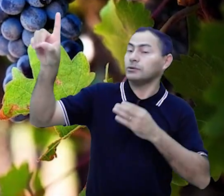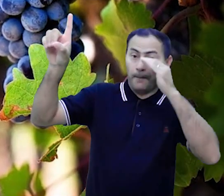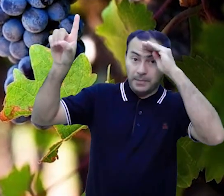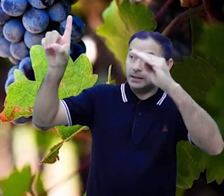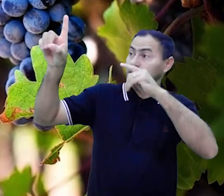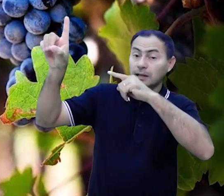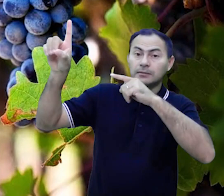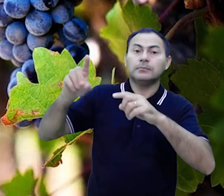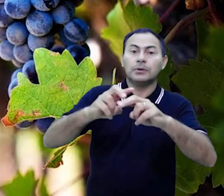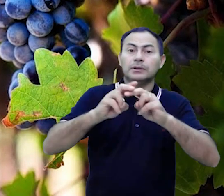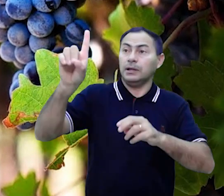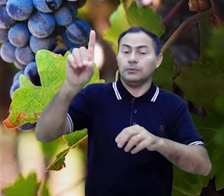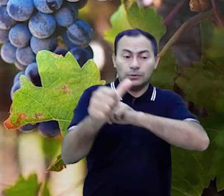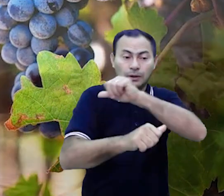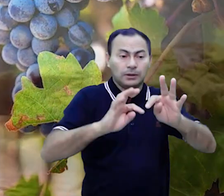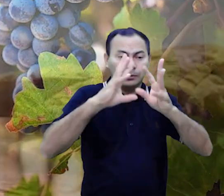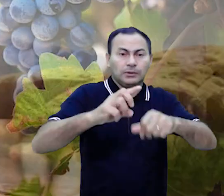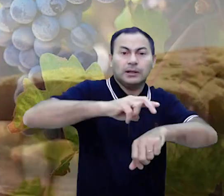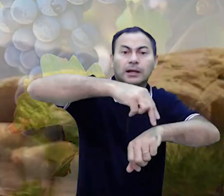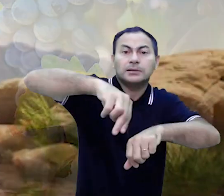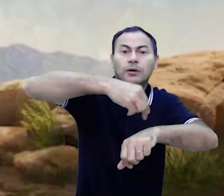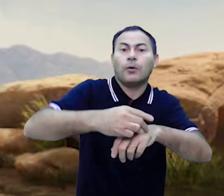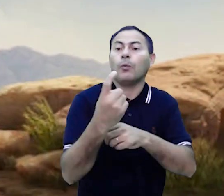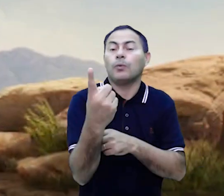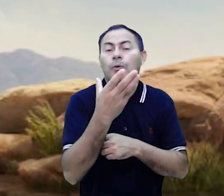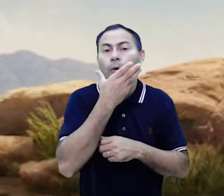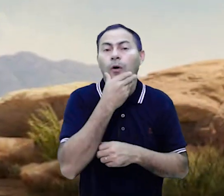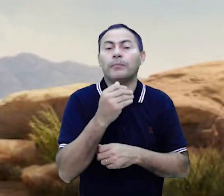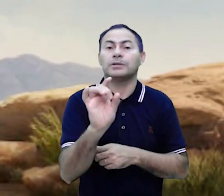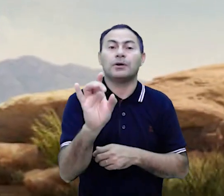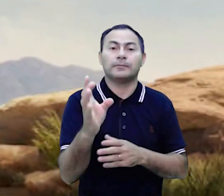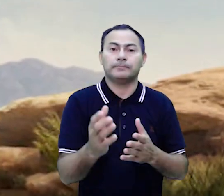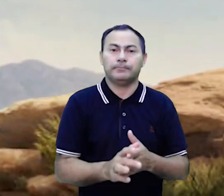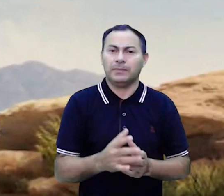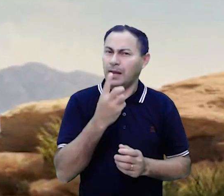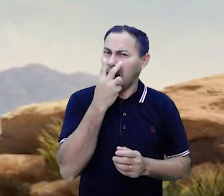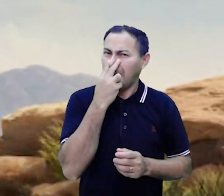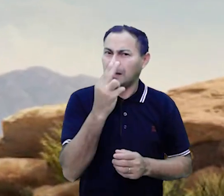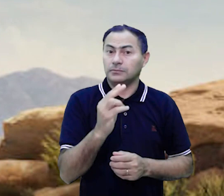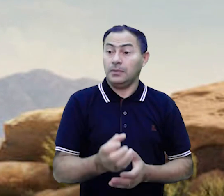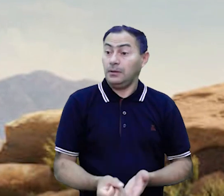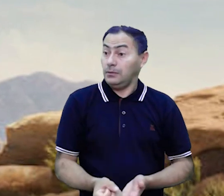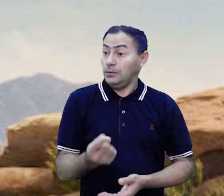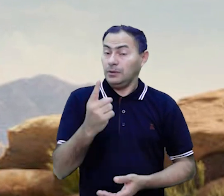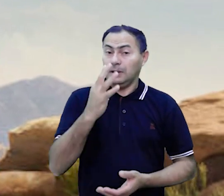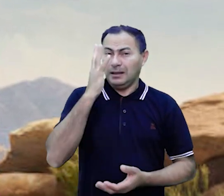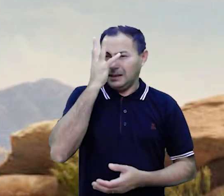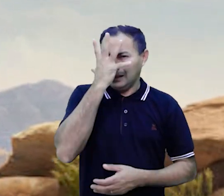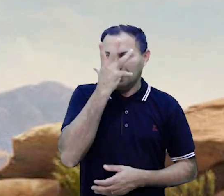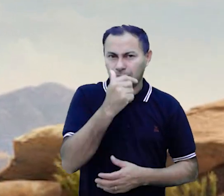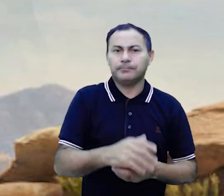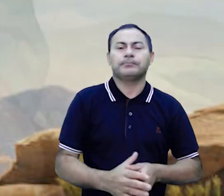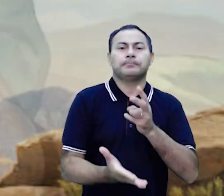vontade de Deus. Por isso Deus trocaria toda uma nação por um homem apenas. Acho isso